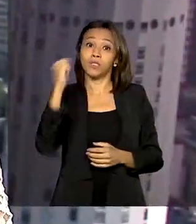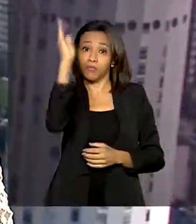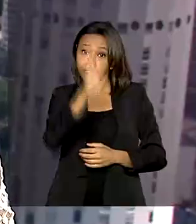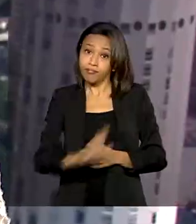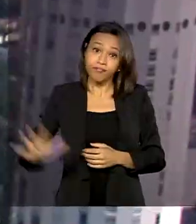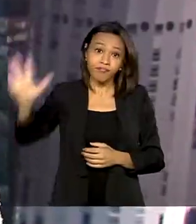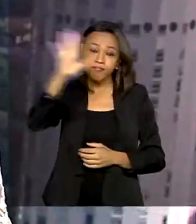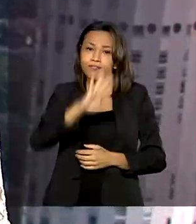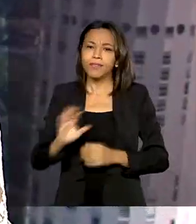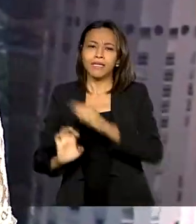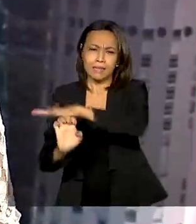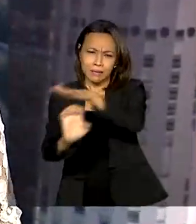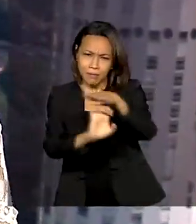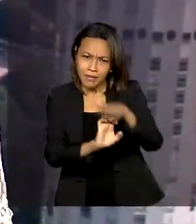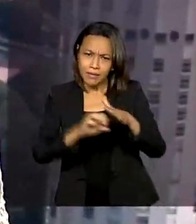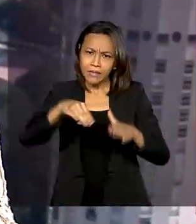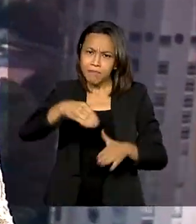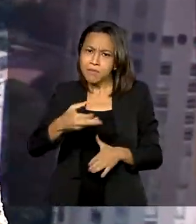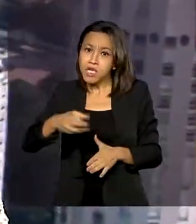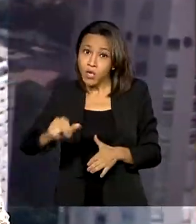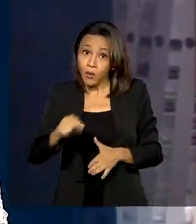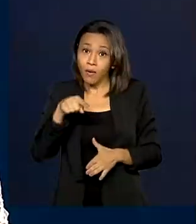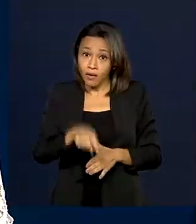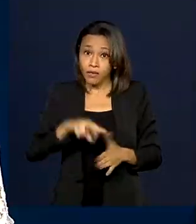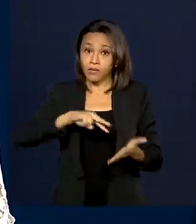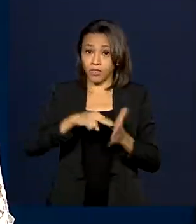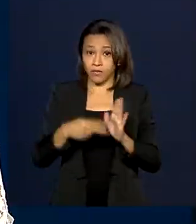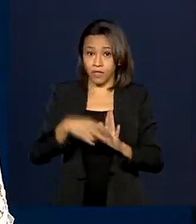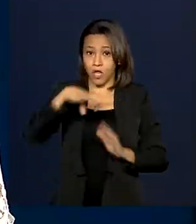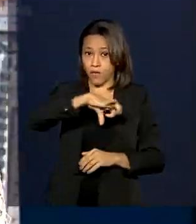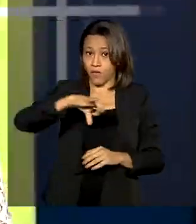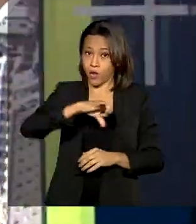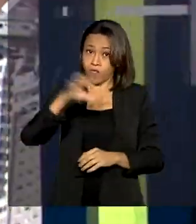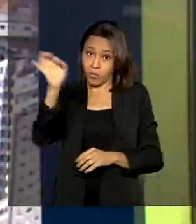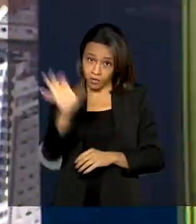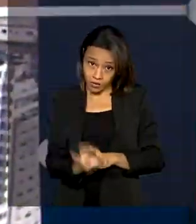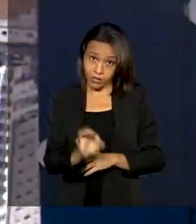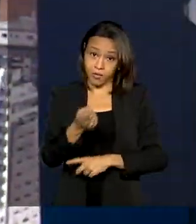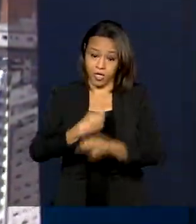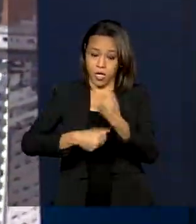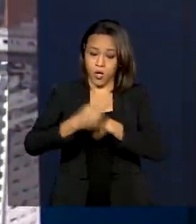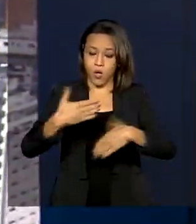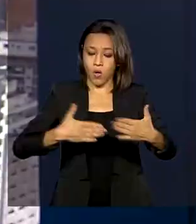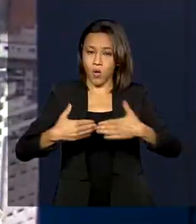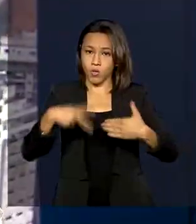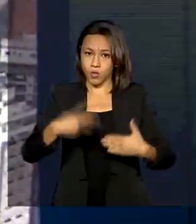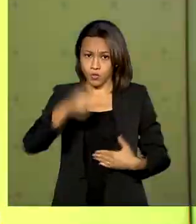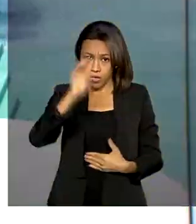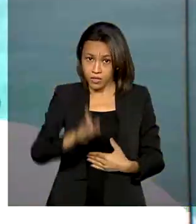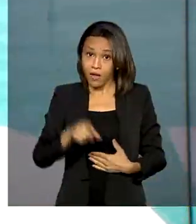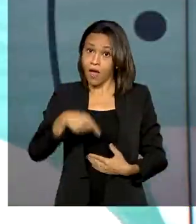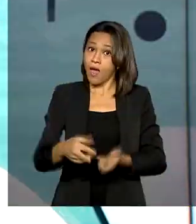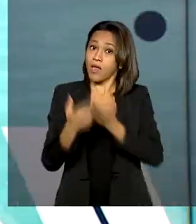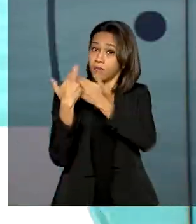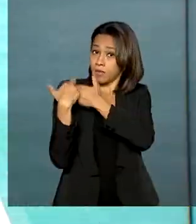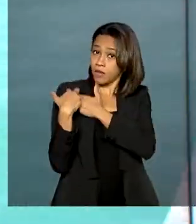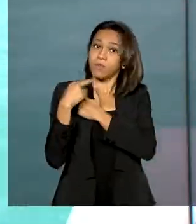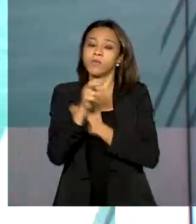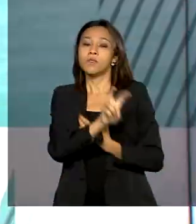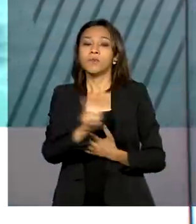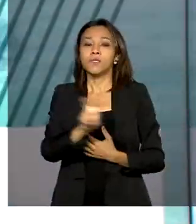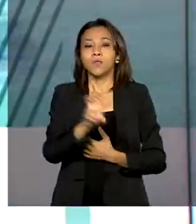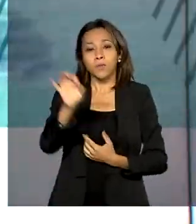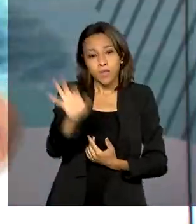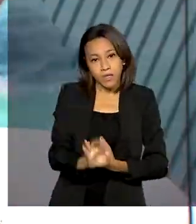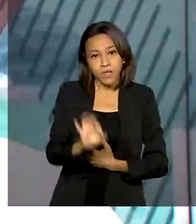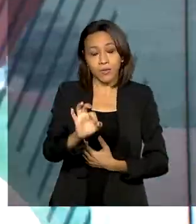Elas representam 99% dos negócios brasileiros. São responsáveis por 55% dos empregos gerados